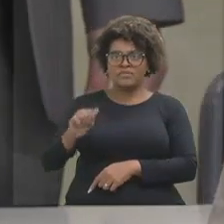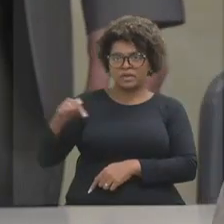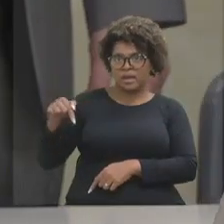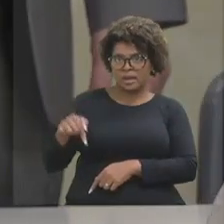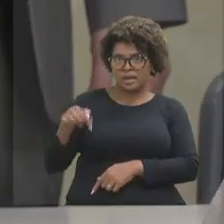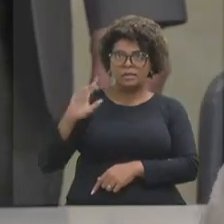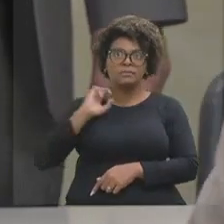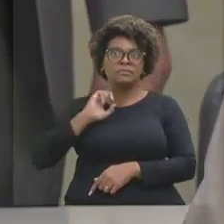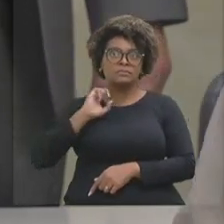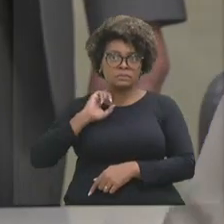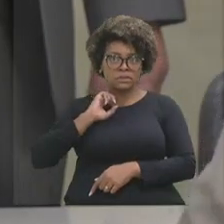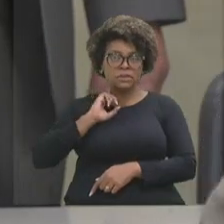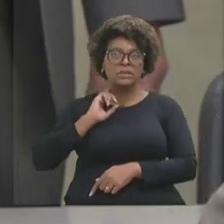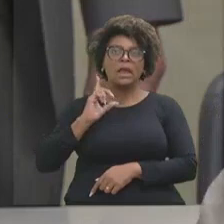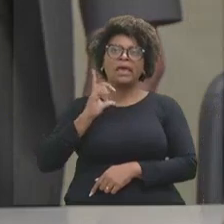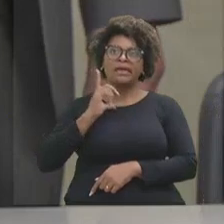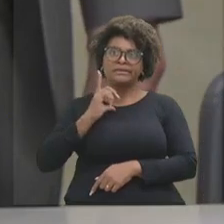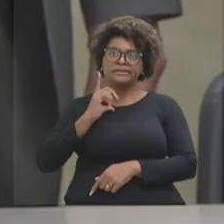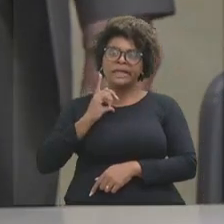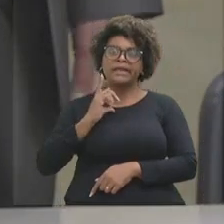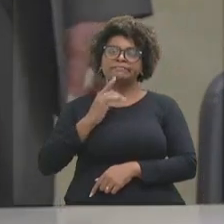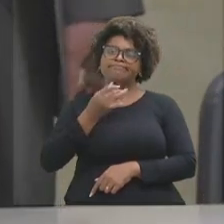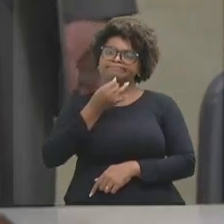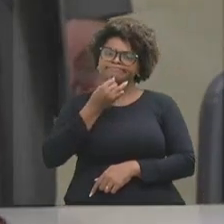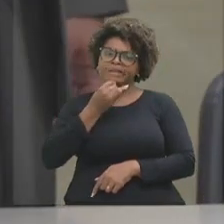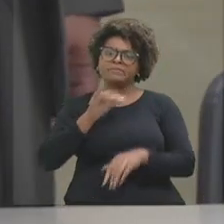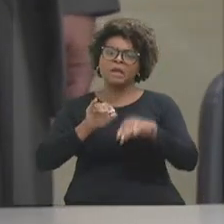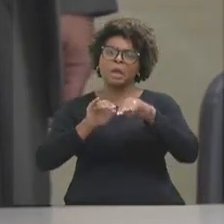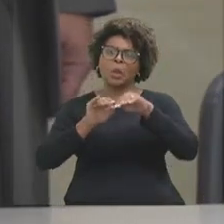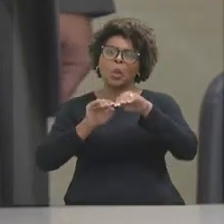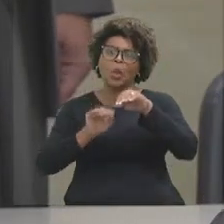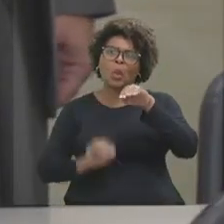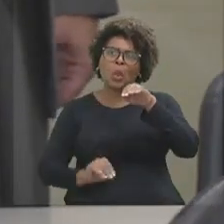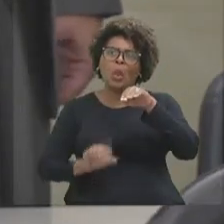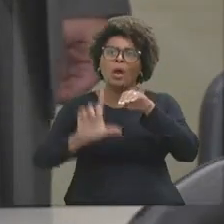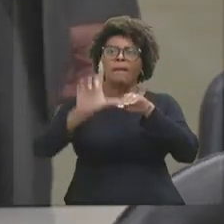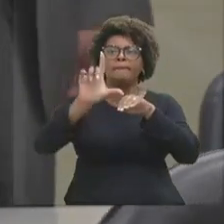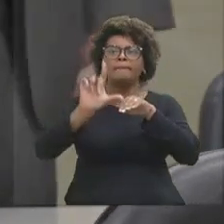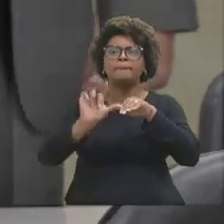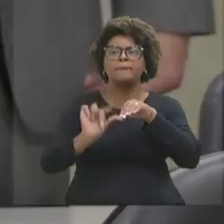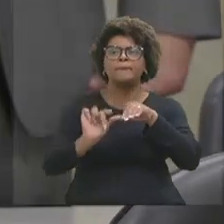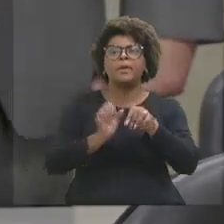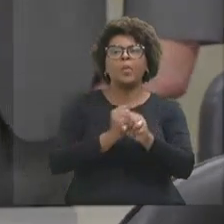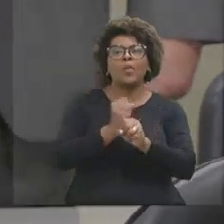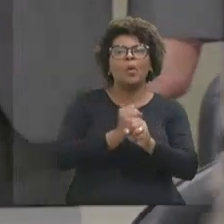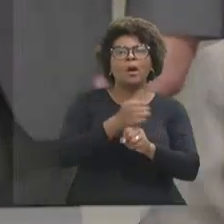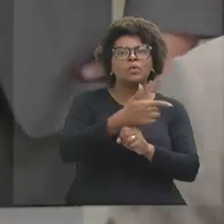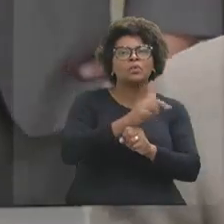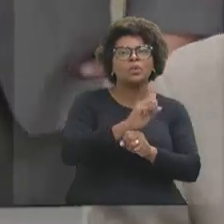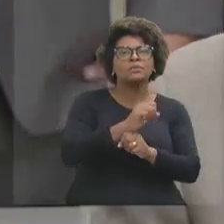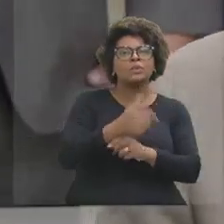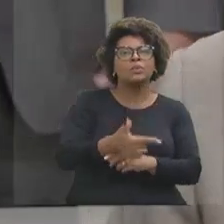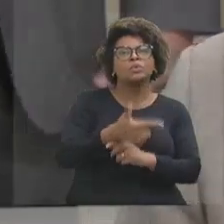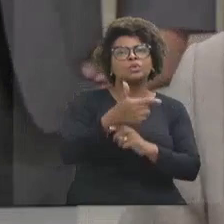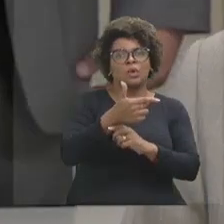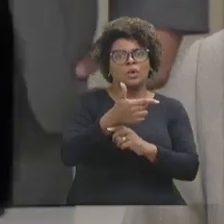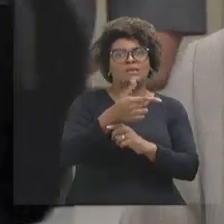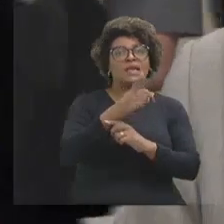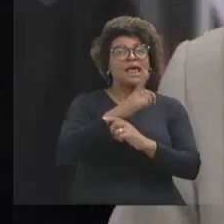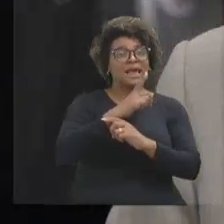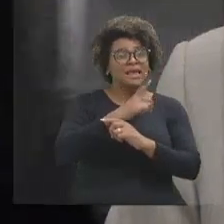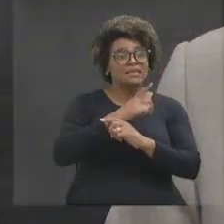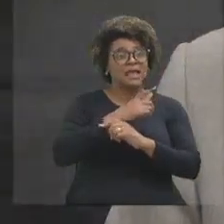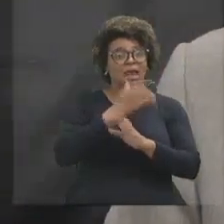caído muito desde 2012 inclusive os dados que estão publicados no seu trabalho